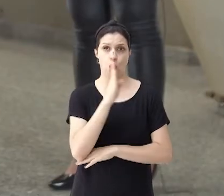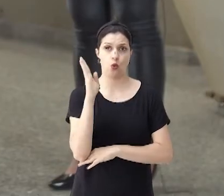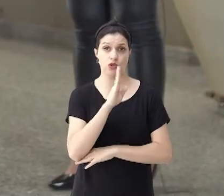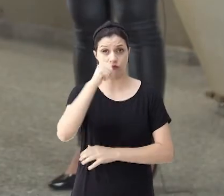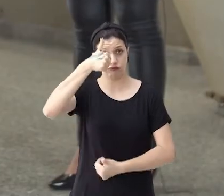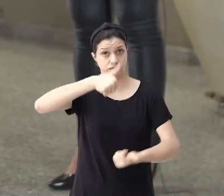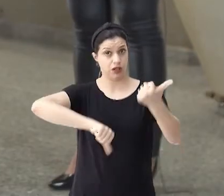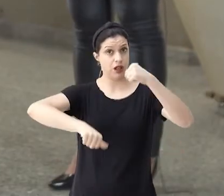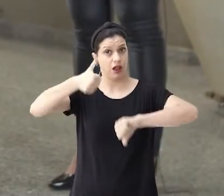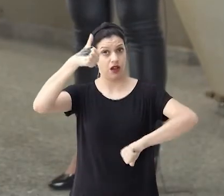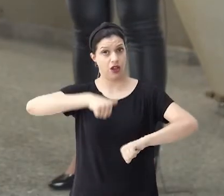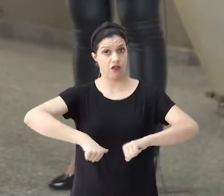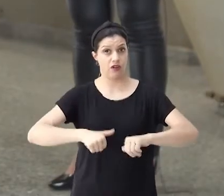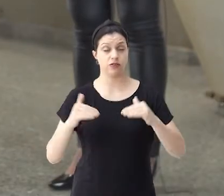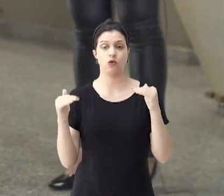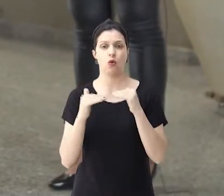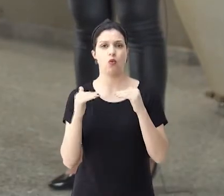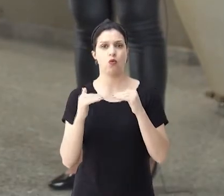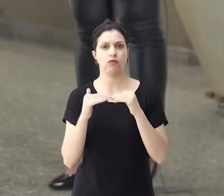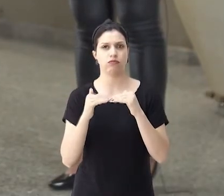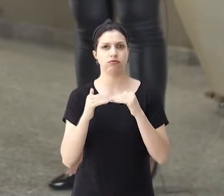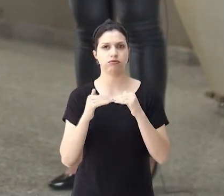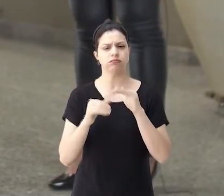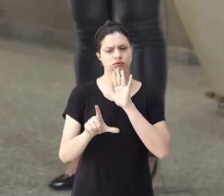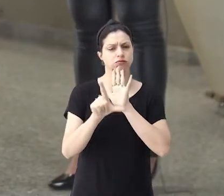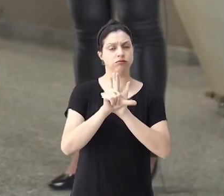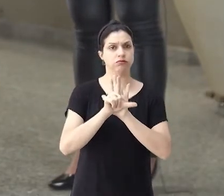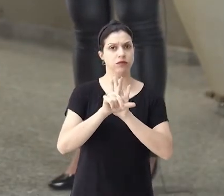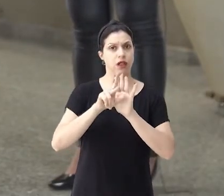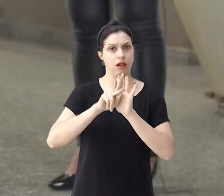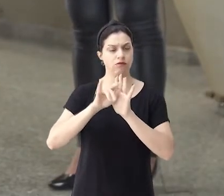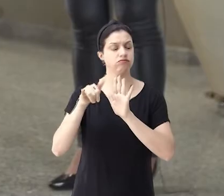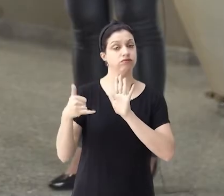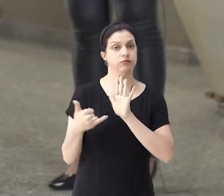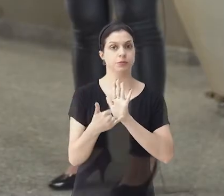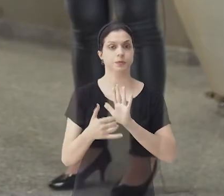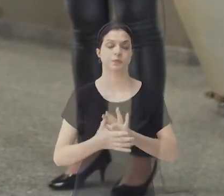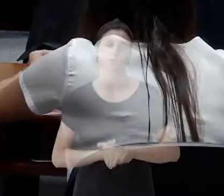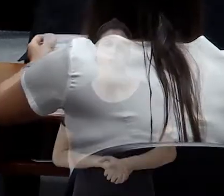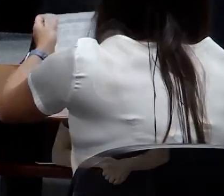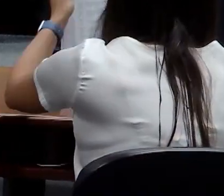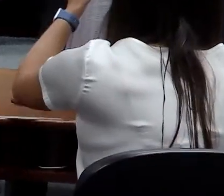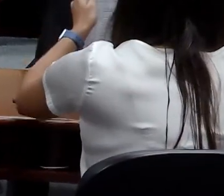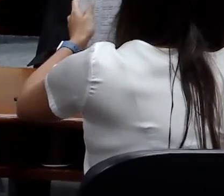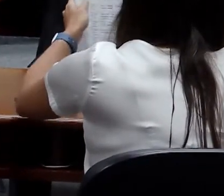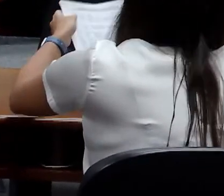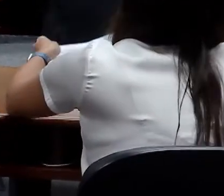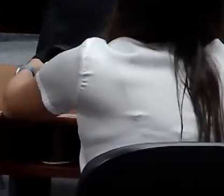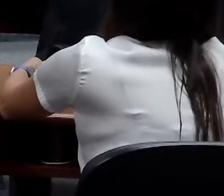às demandas mais urgentes na análise da legalidade de projetos.